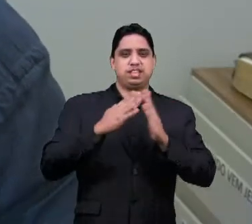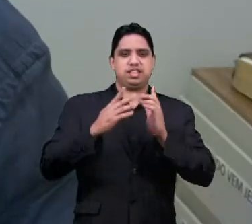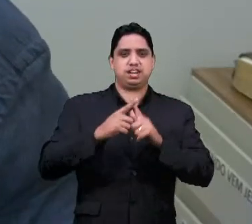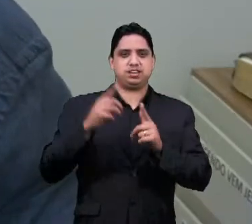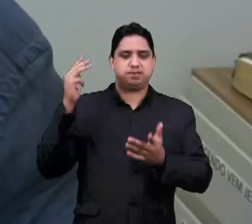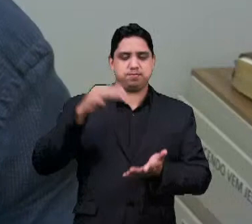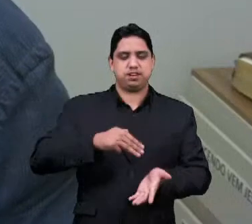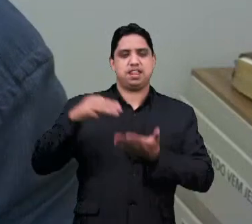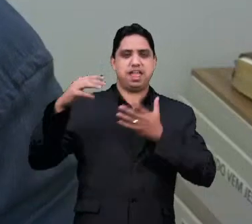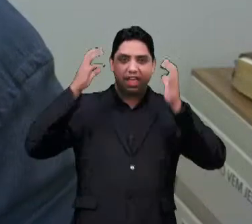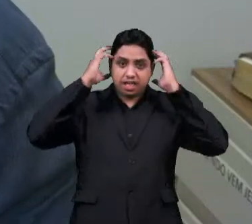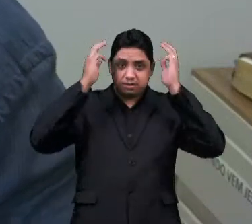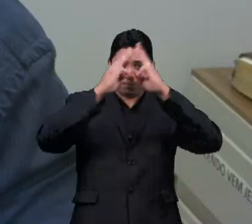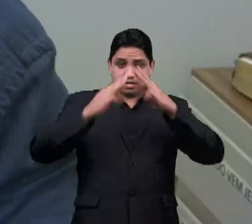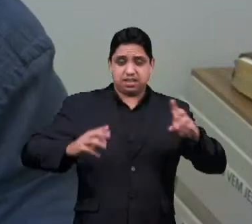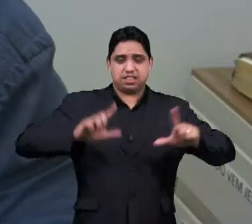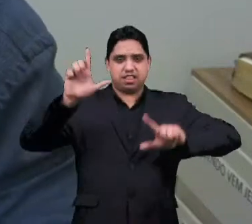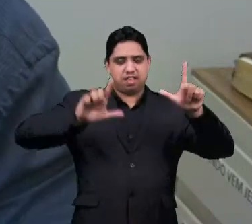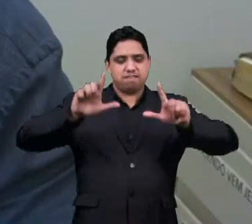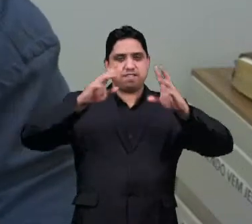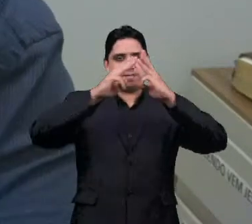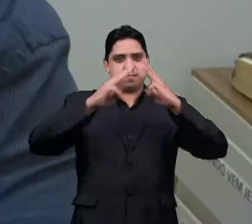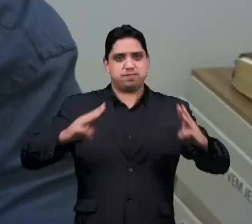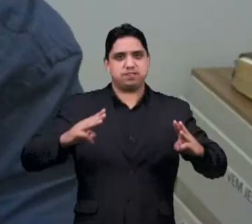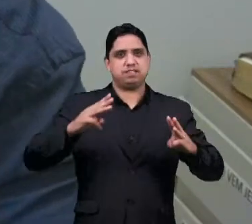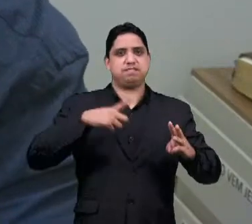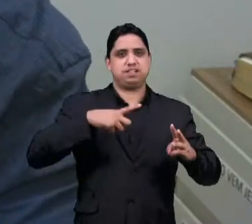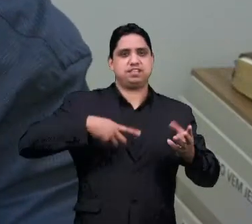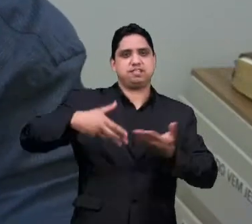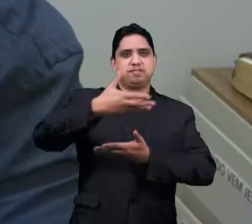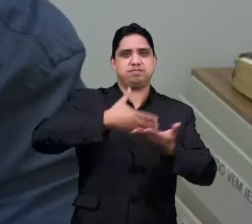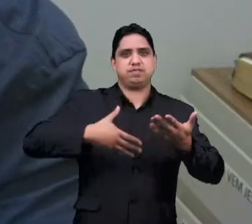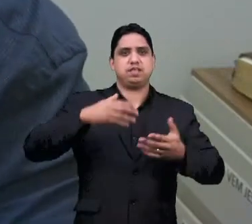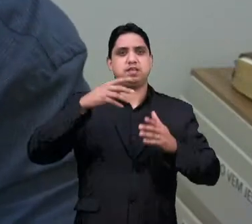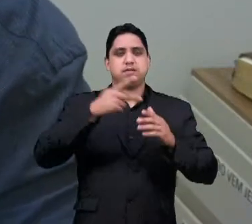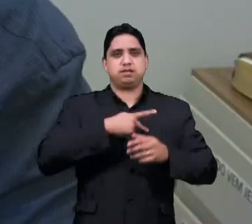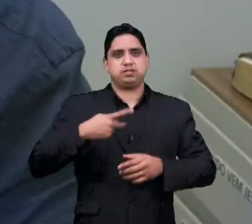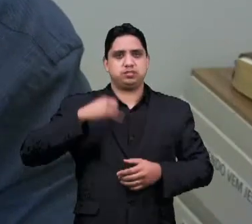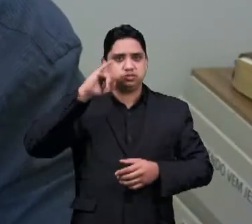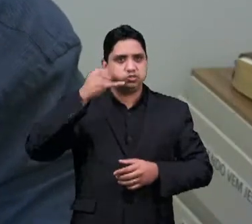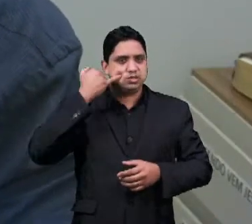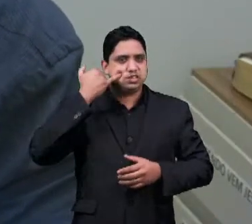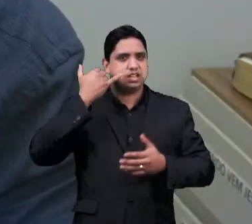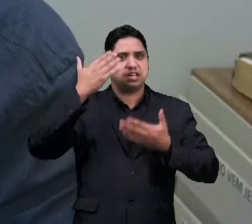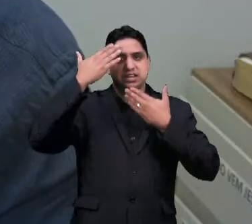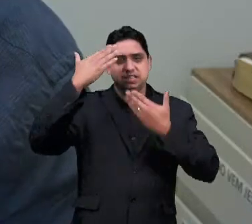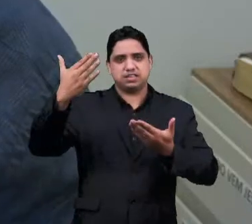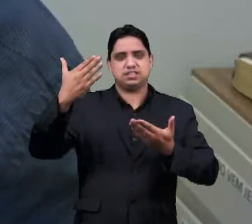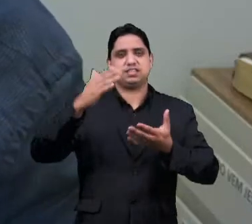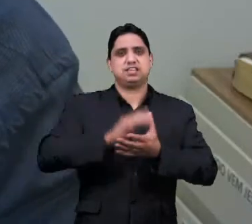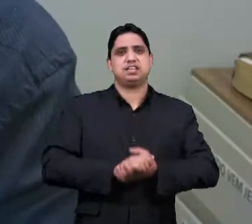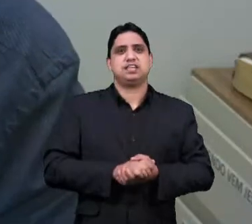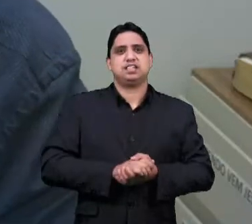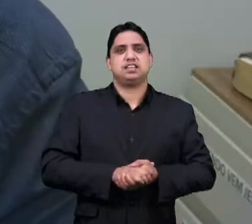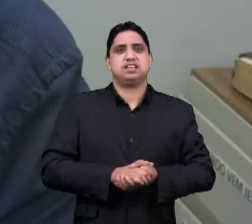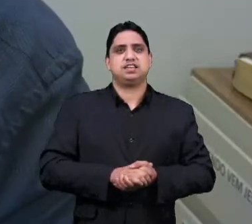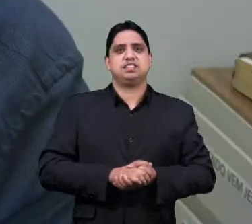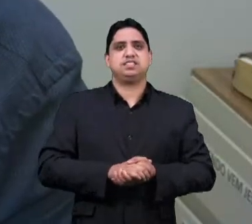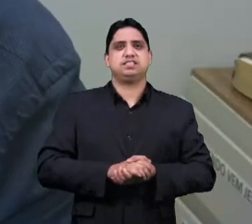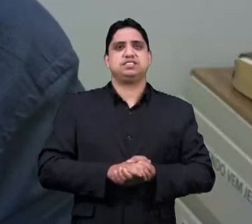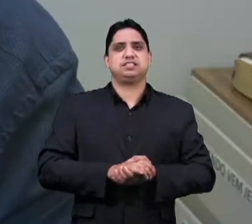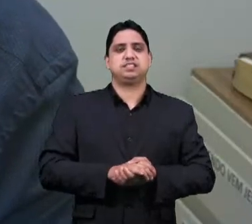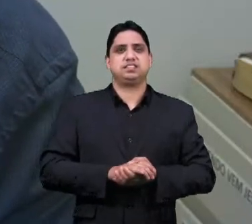Rádio Manaim, TV Web Manaim, essa integração. Pastor Josias, queria agradecer a presença do senhor, tá aqui conosco sempre,